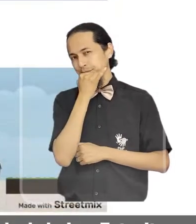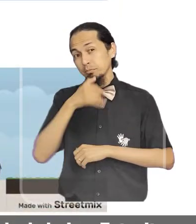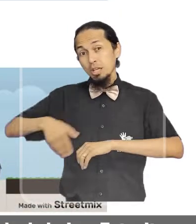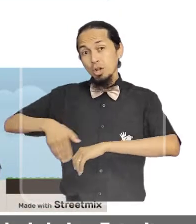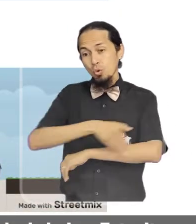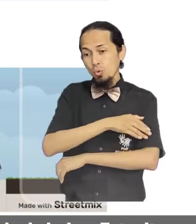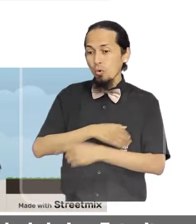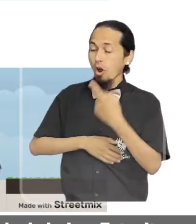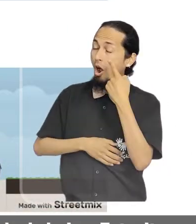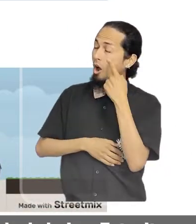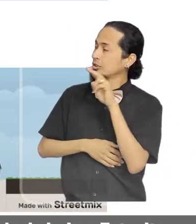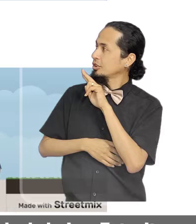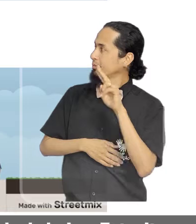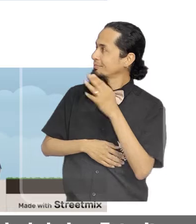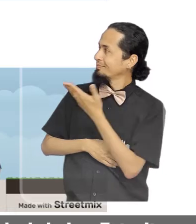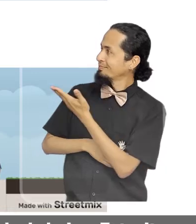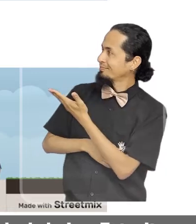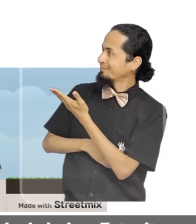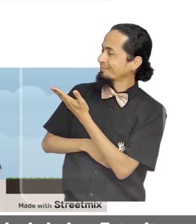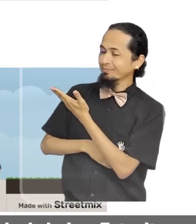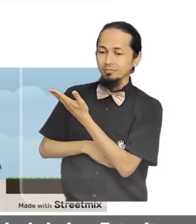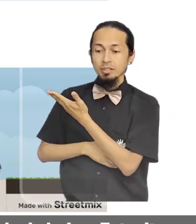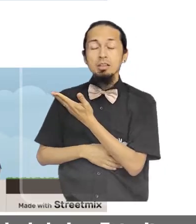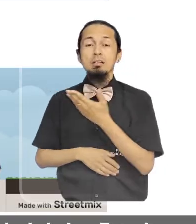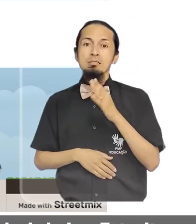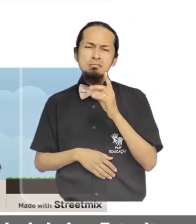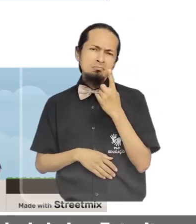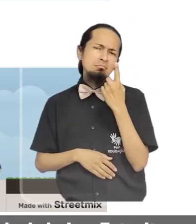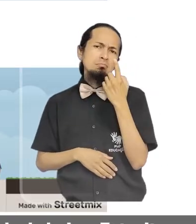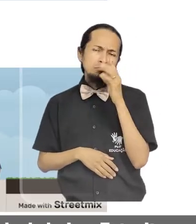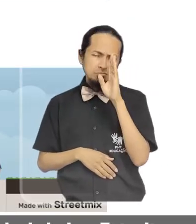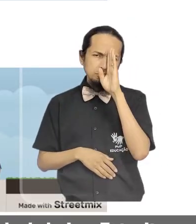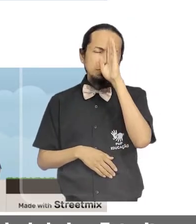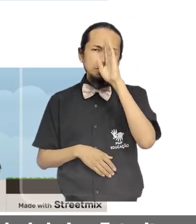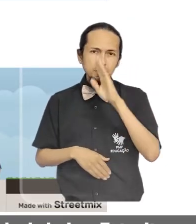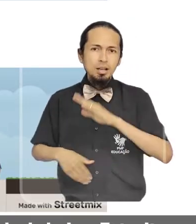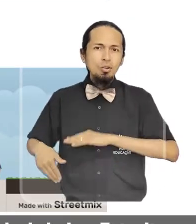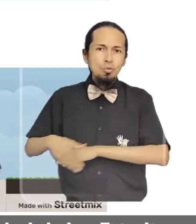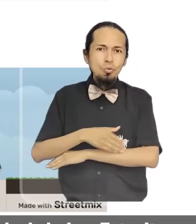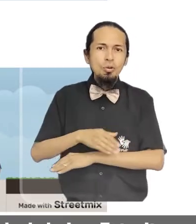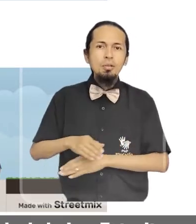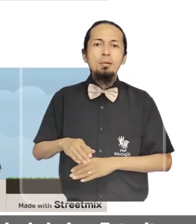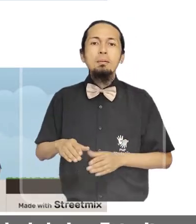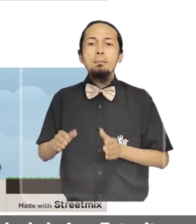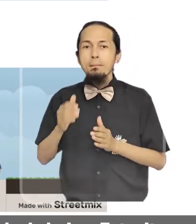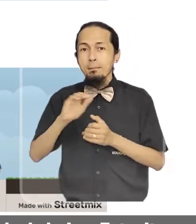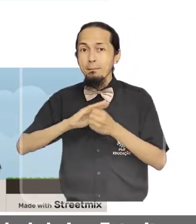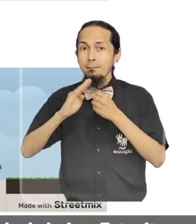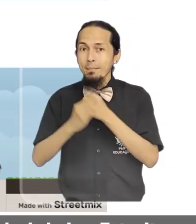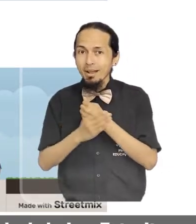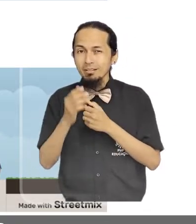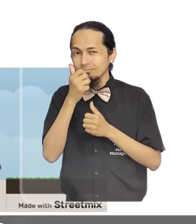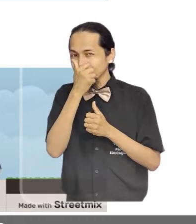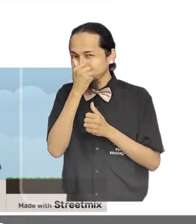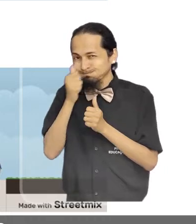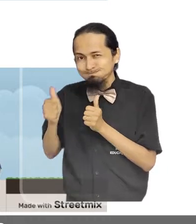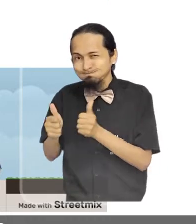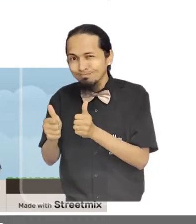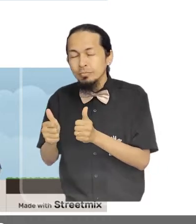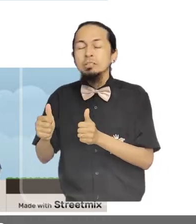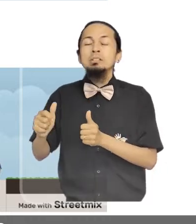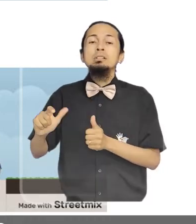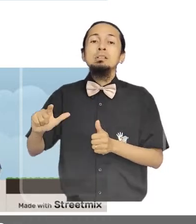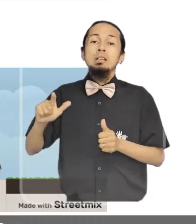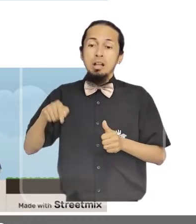Como exemplo, a Rua General Eurico Gaspar Dutra, uma das principais vias da localidade do bairro Estreito, tem